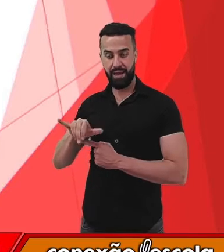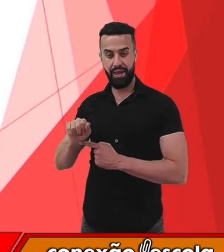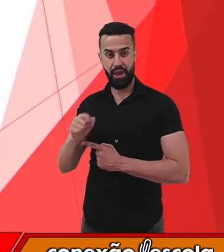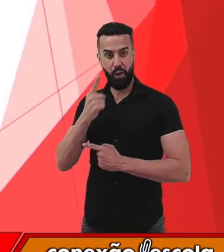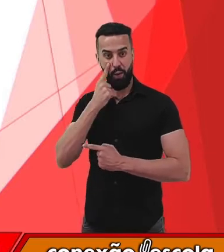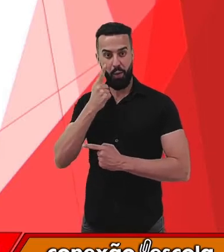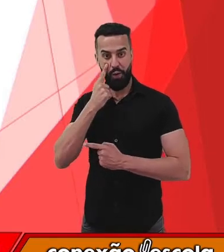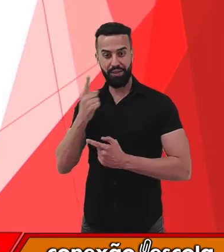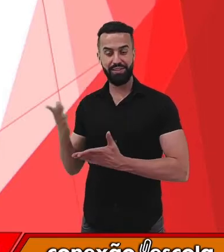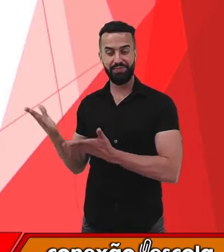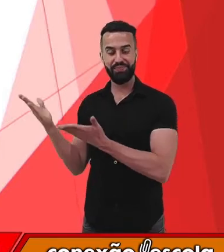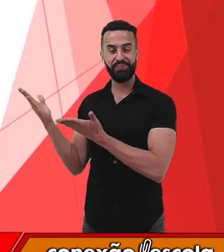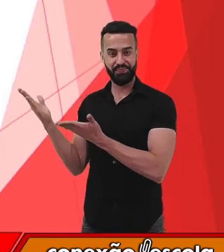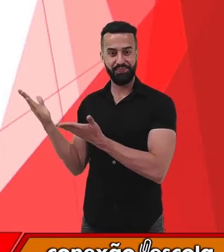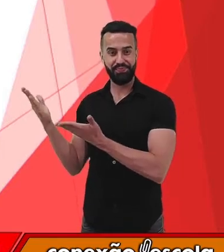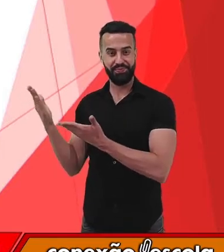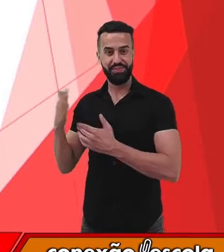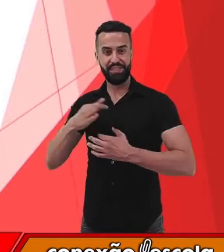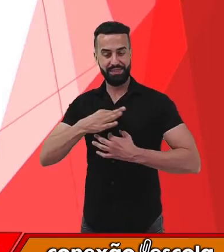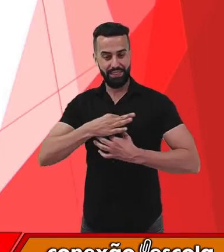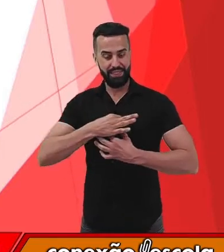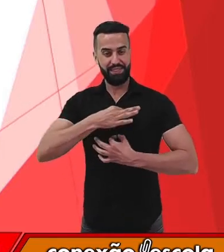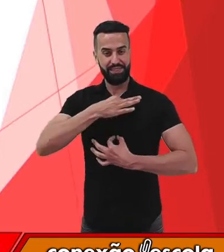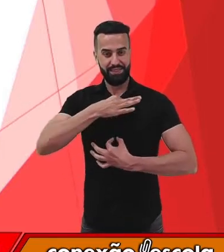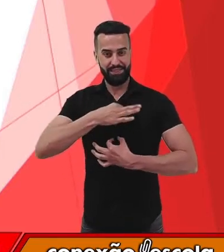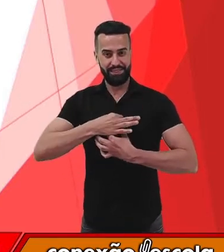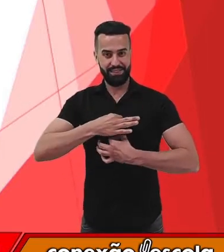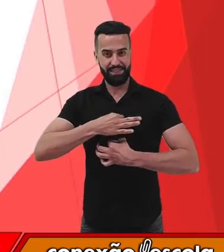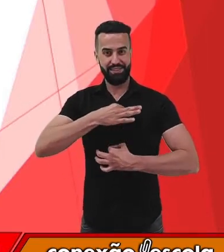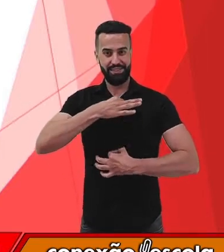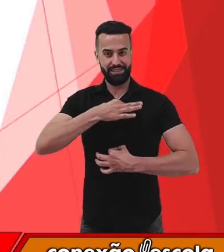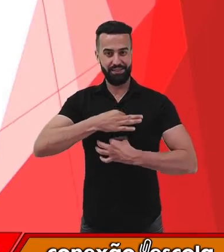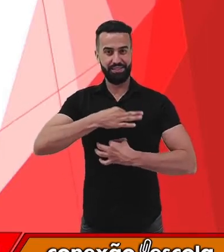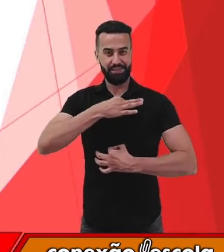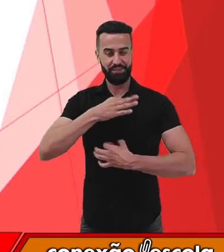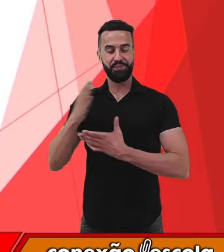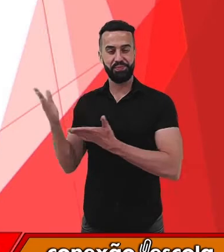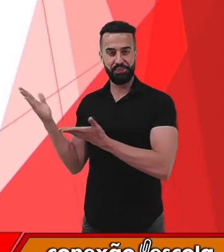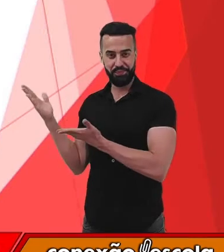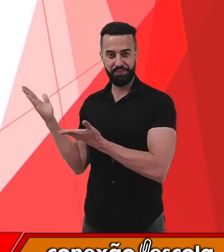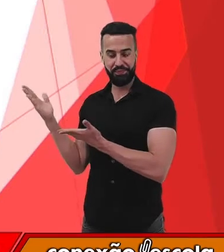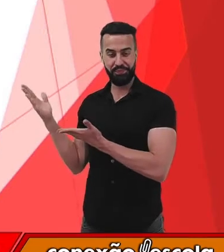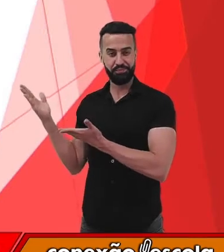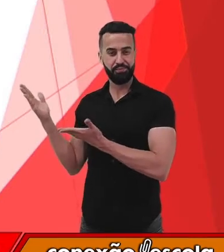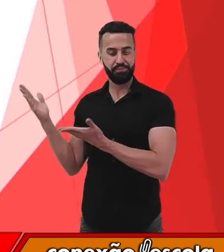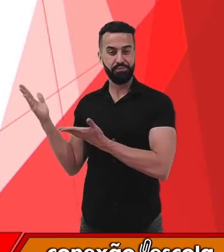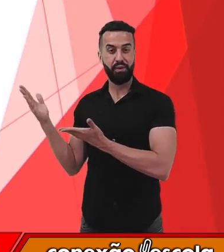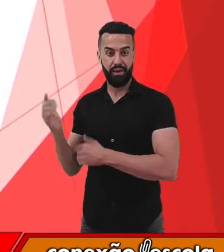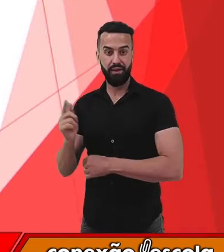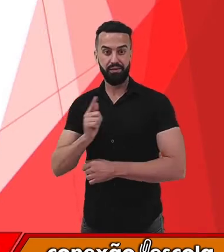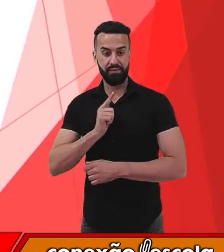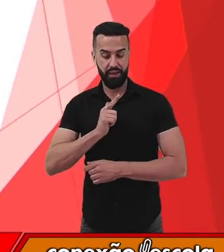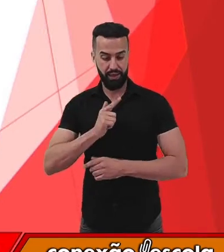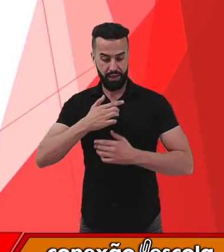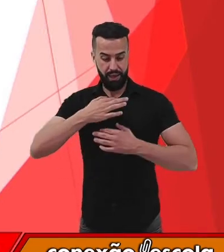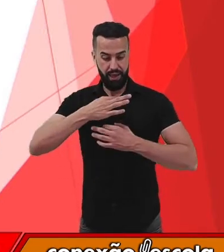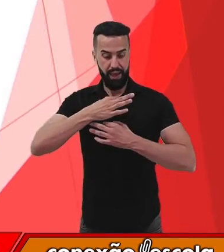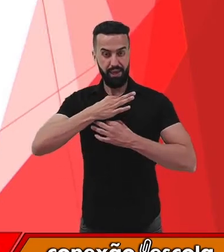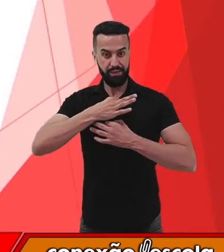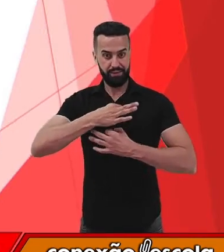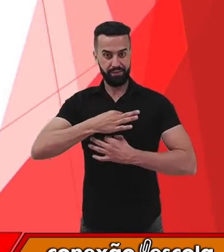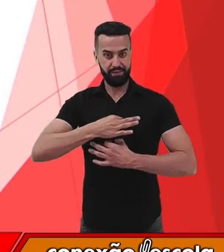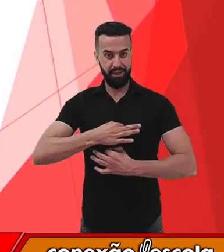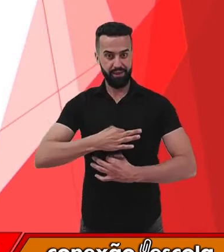estou apontando e que escreve dessa maneira. A traqueia, pessoal, possui anéis formados por